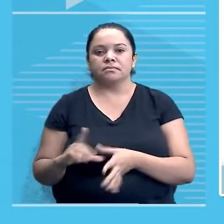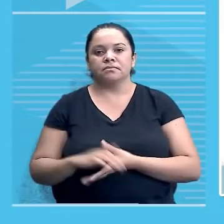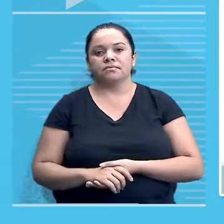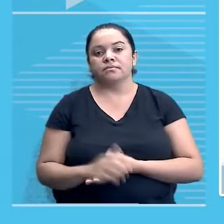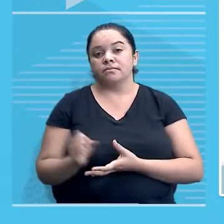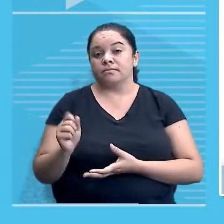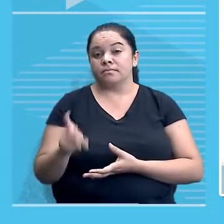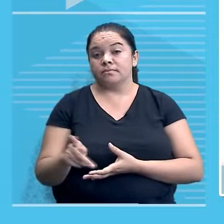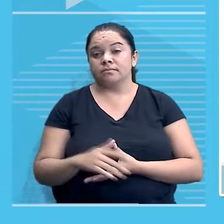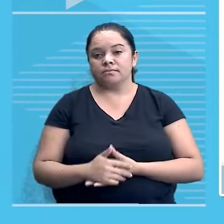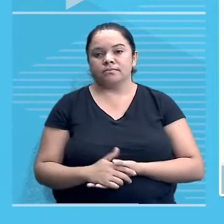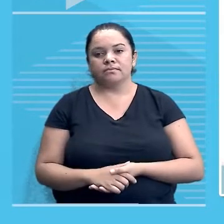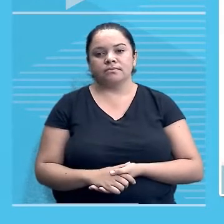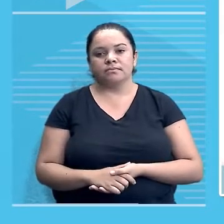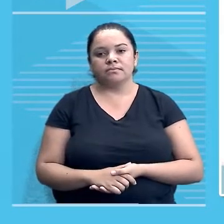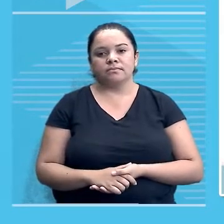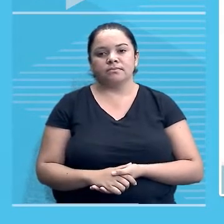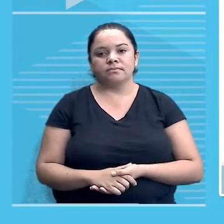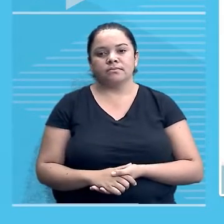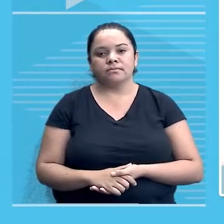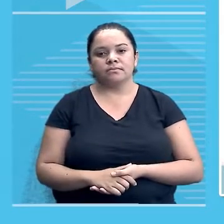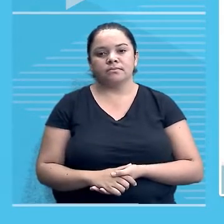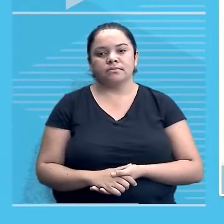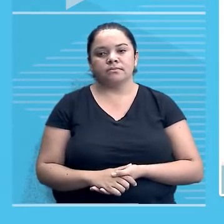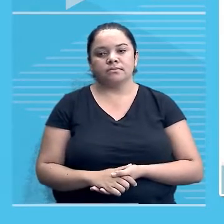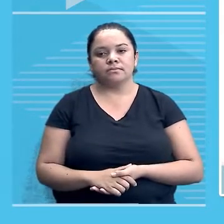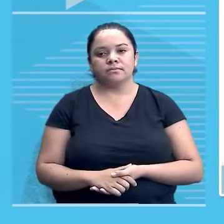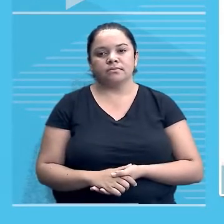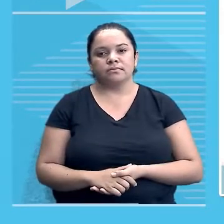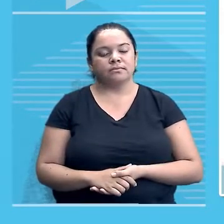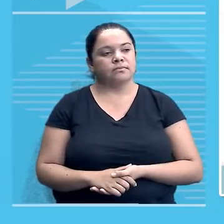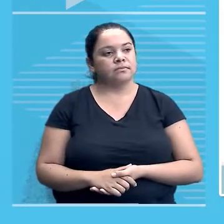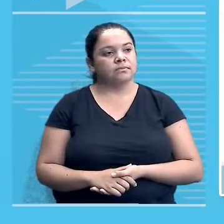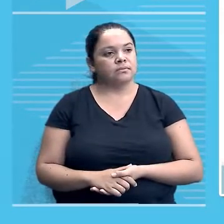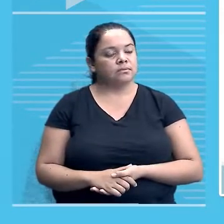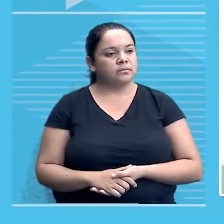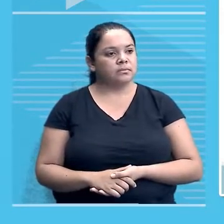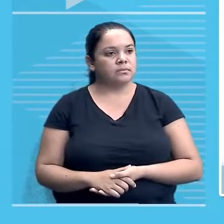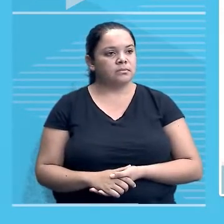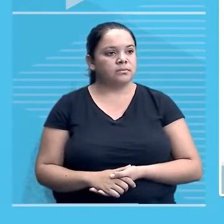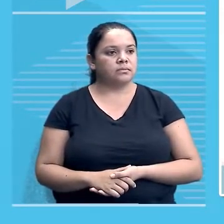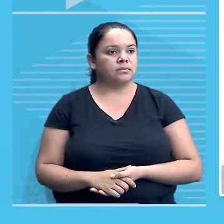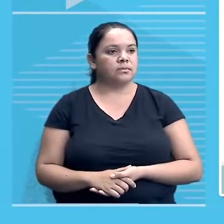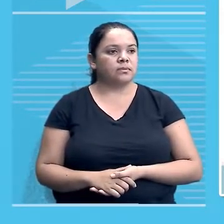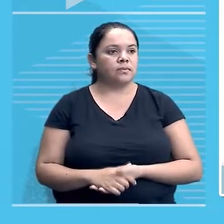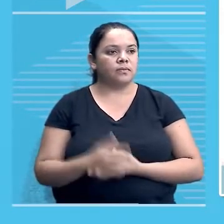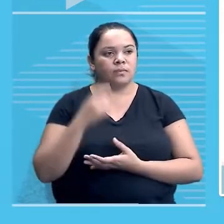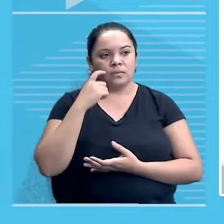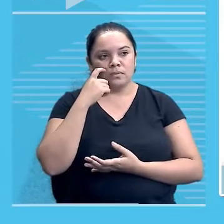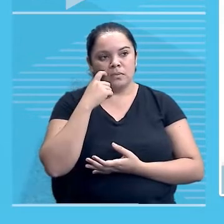Ok? Então, o que é que vai acontecer com ele? Vou ter aqui água